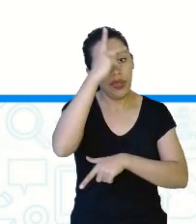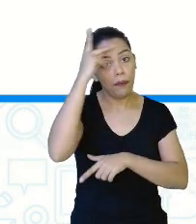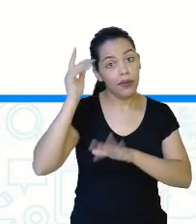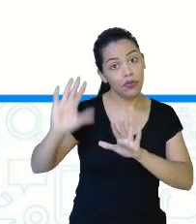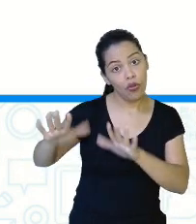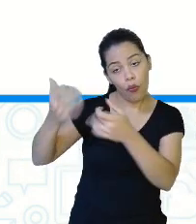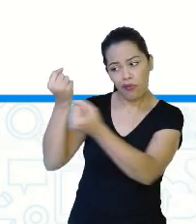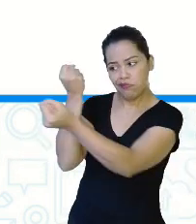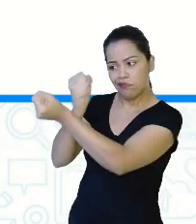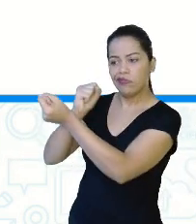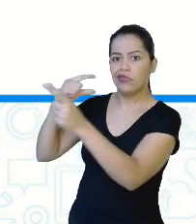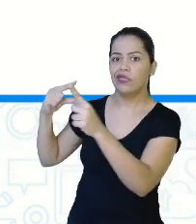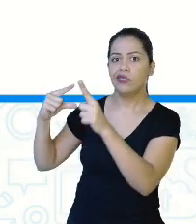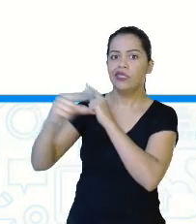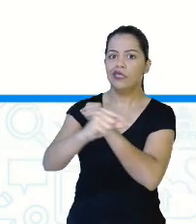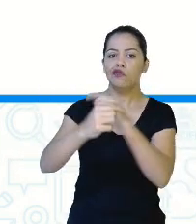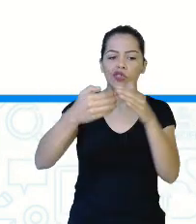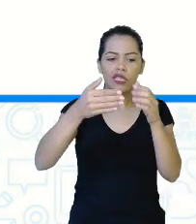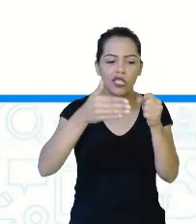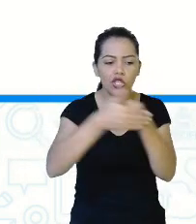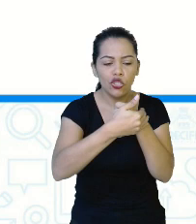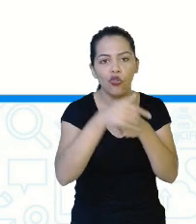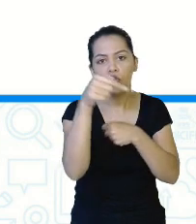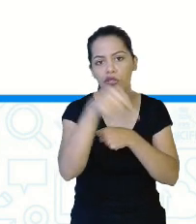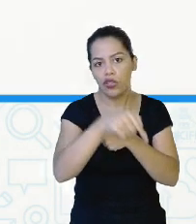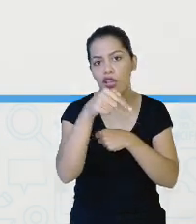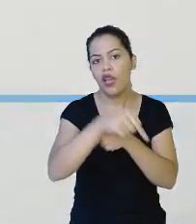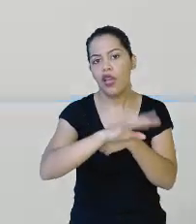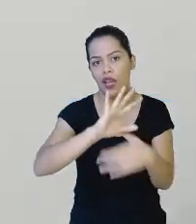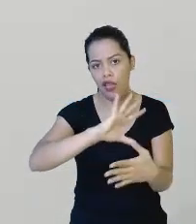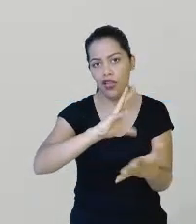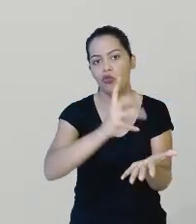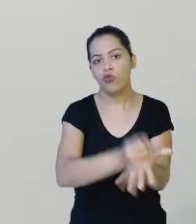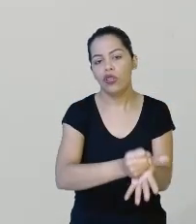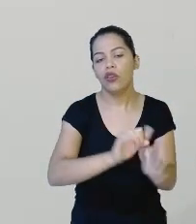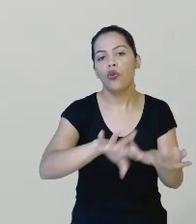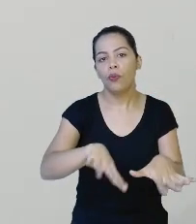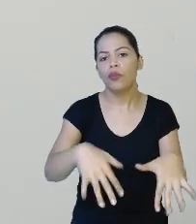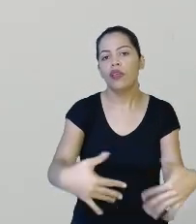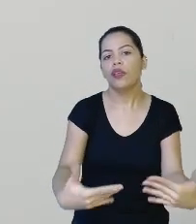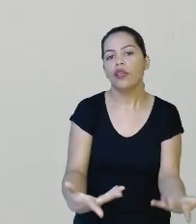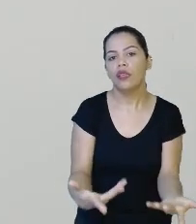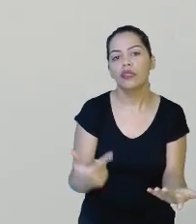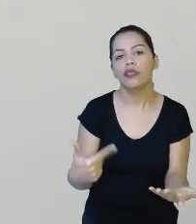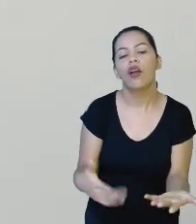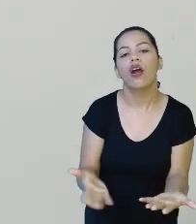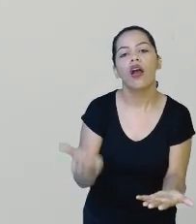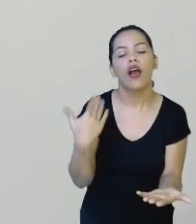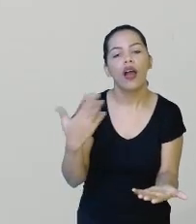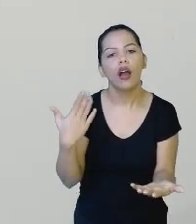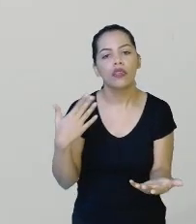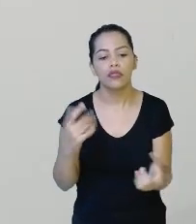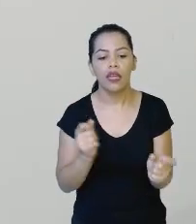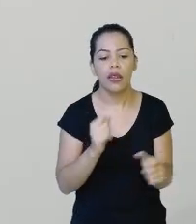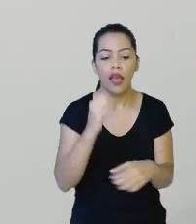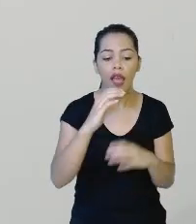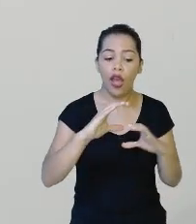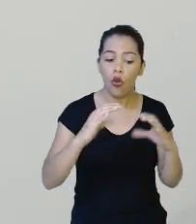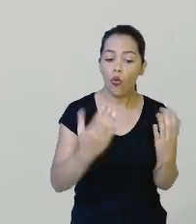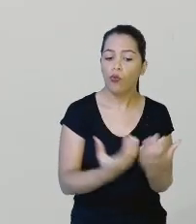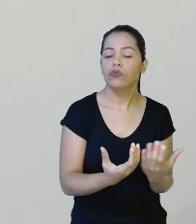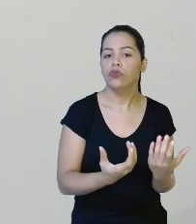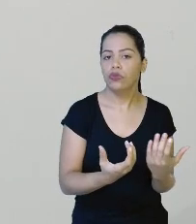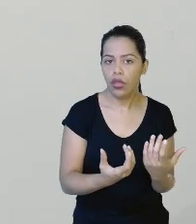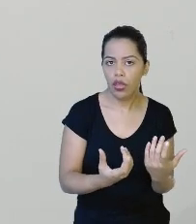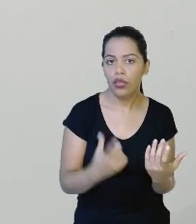Então, quilombola é a pessoa que habita um quilombo. E o quilombo era a comunidade formada onde